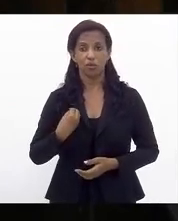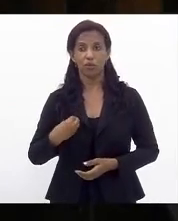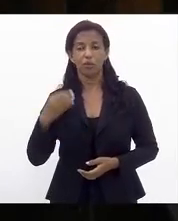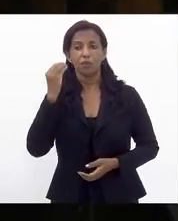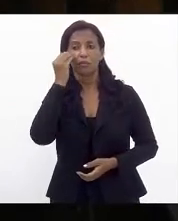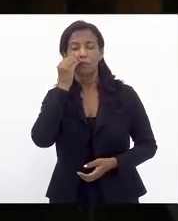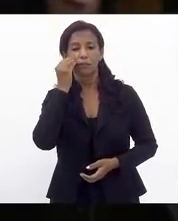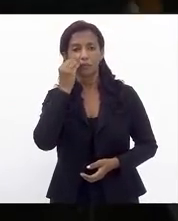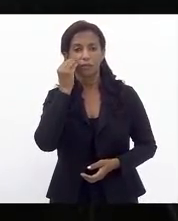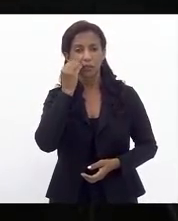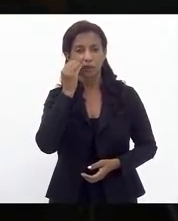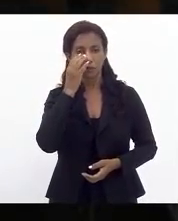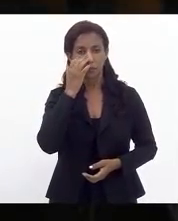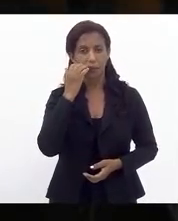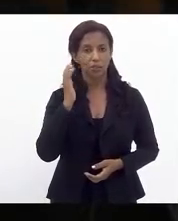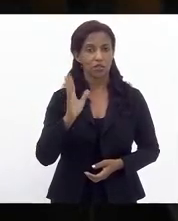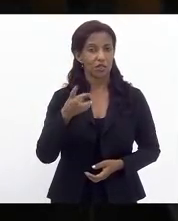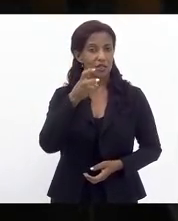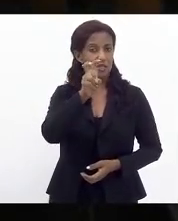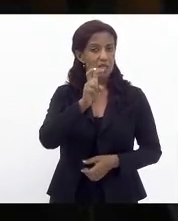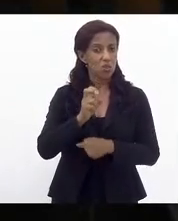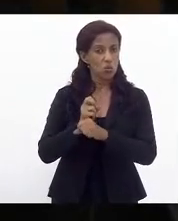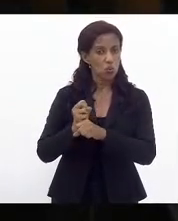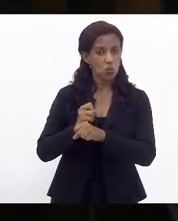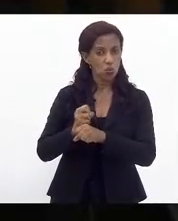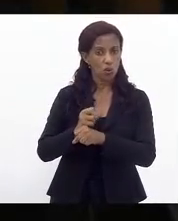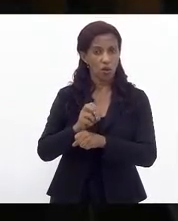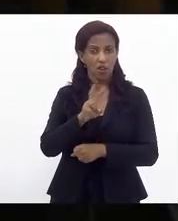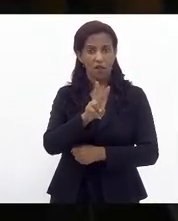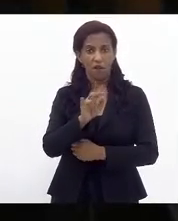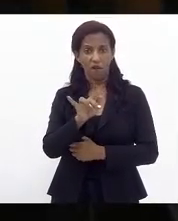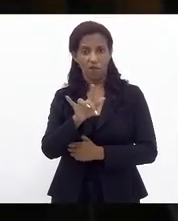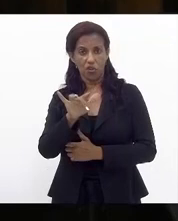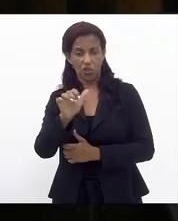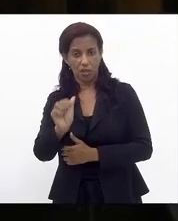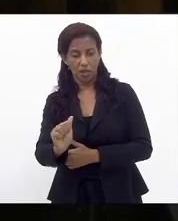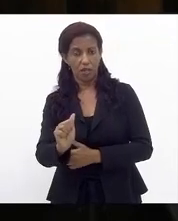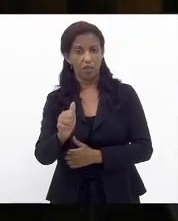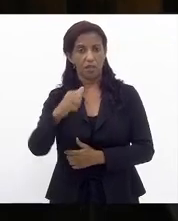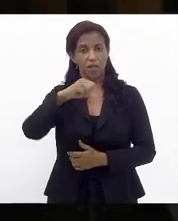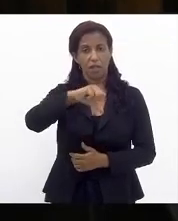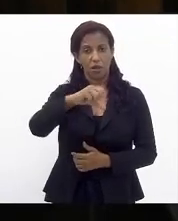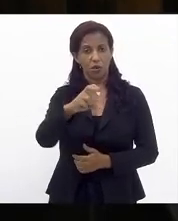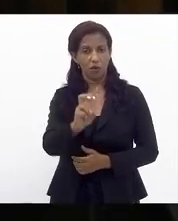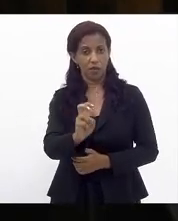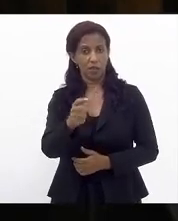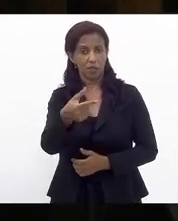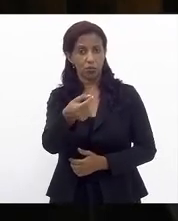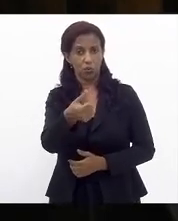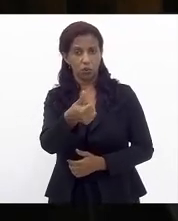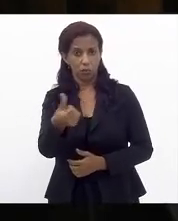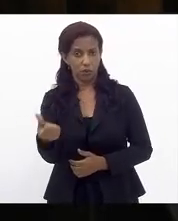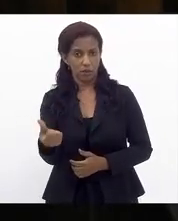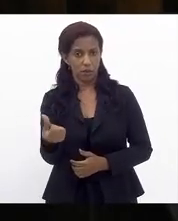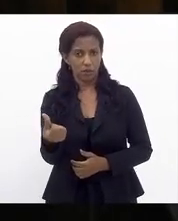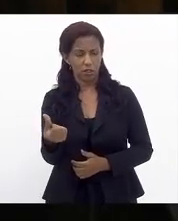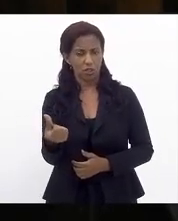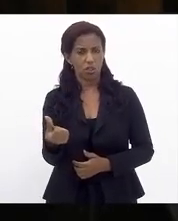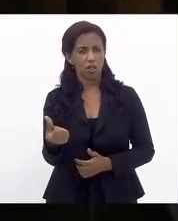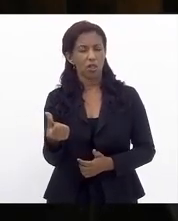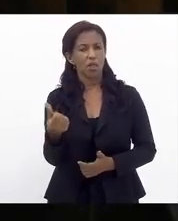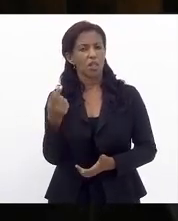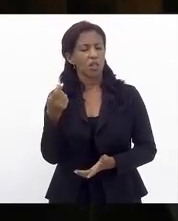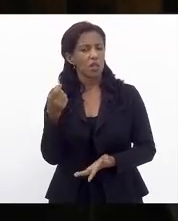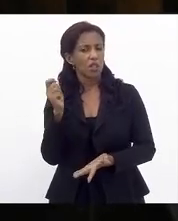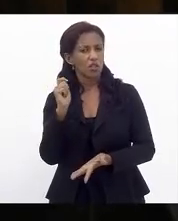viveu uma experiência já de cinco anos de vigência de uma emenda à Constituição Federal que a 95 de 2016 que institui um